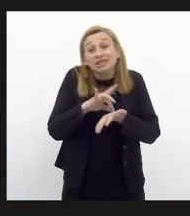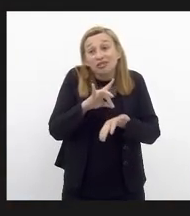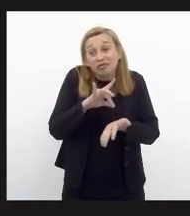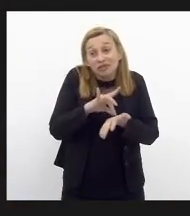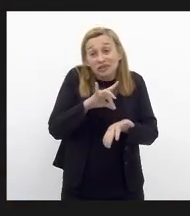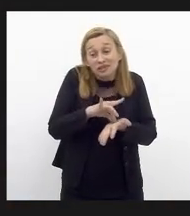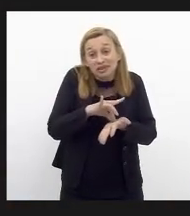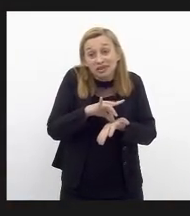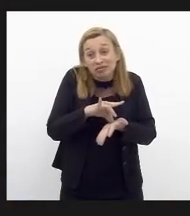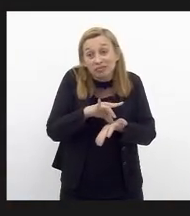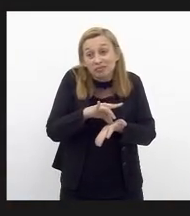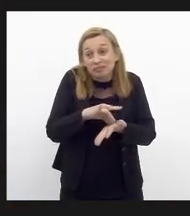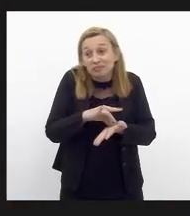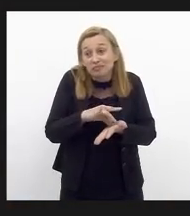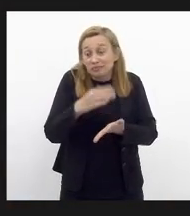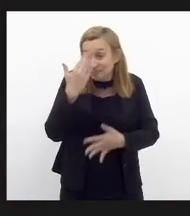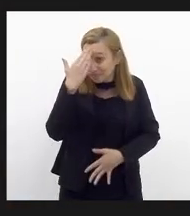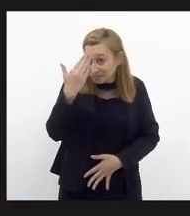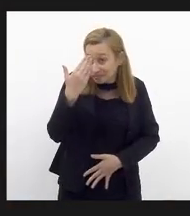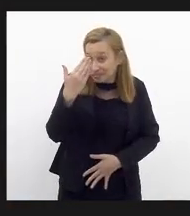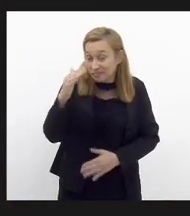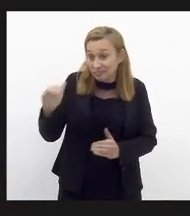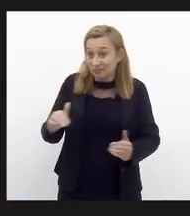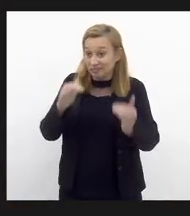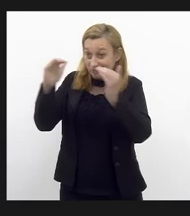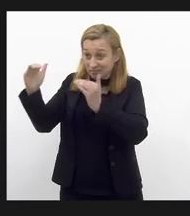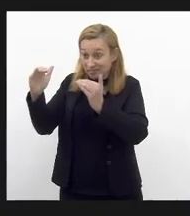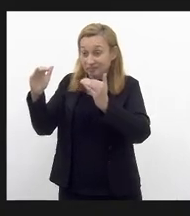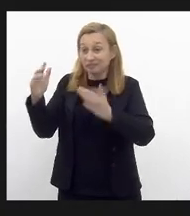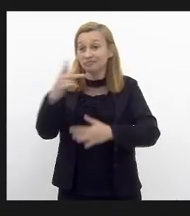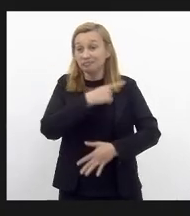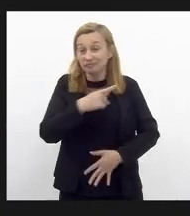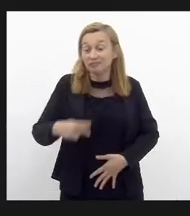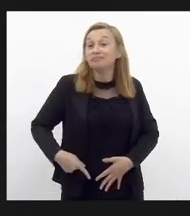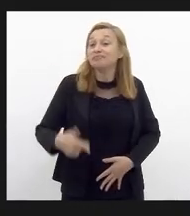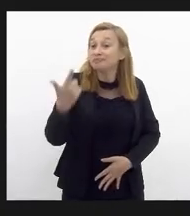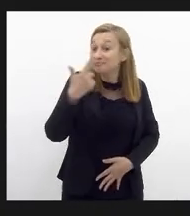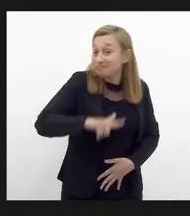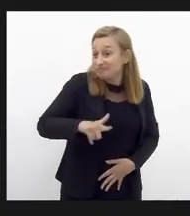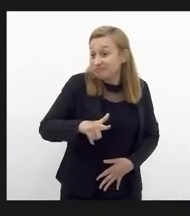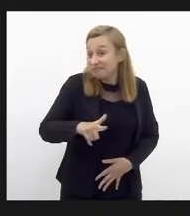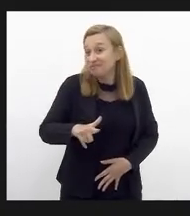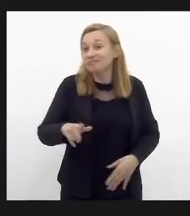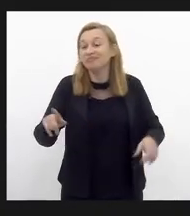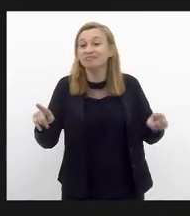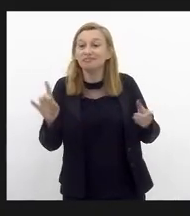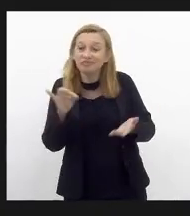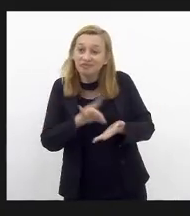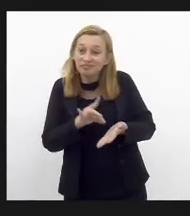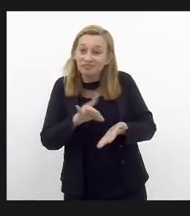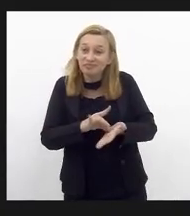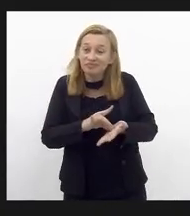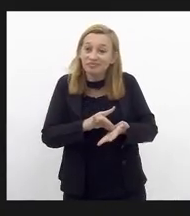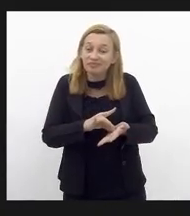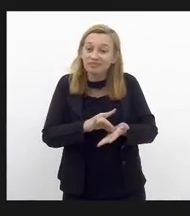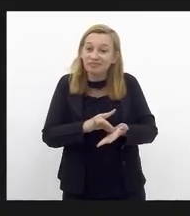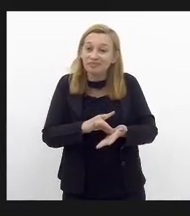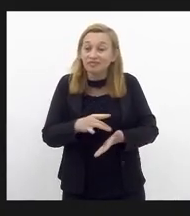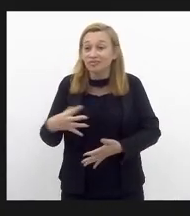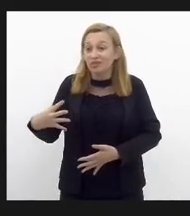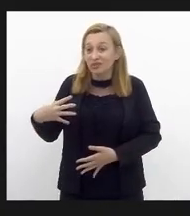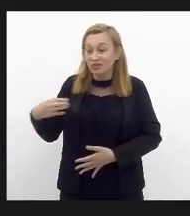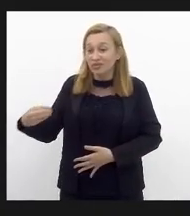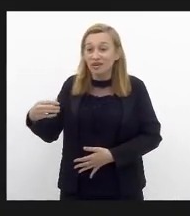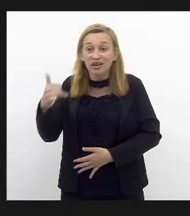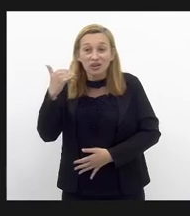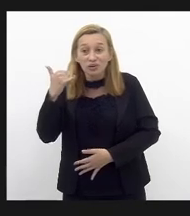agradecimento. Na verdade, agradecer a Vossa Excelência novamente. E, na verdade, foi meu filho que ligou bem na